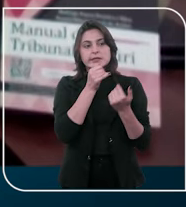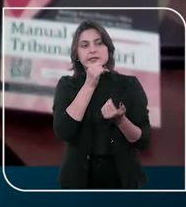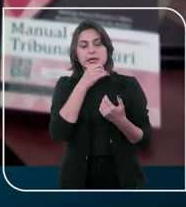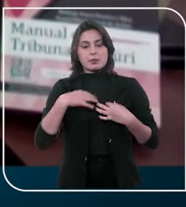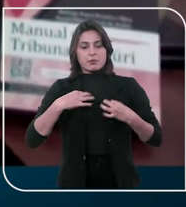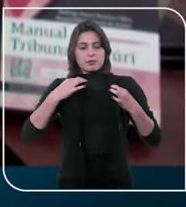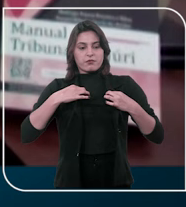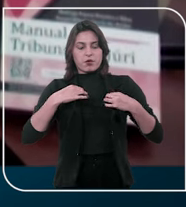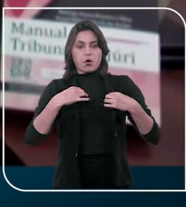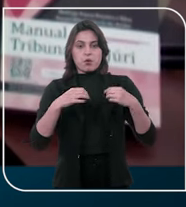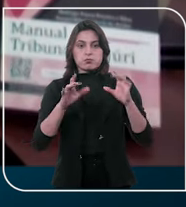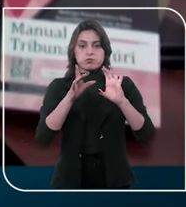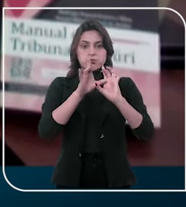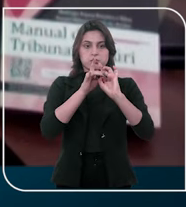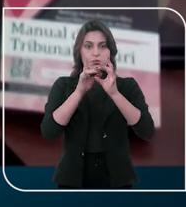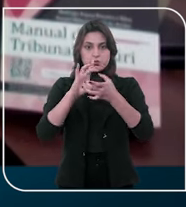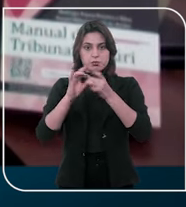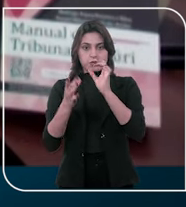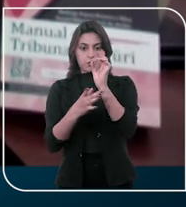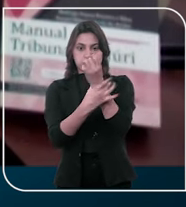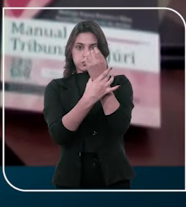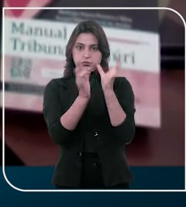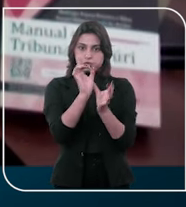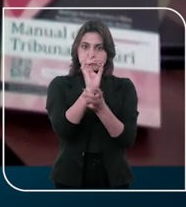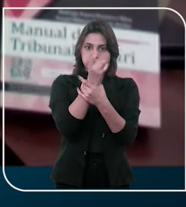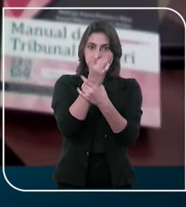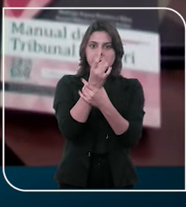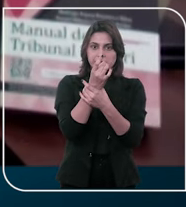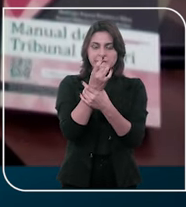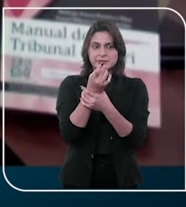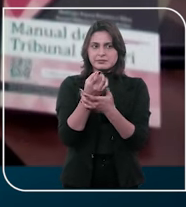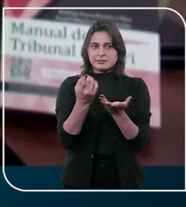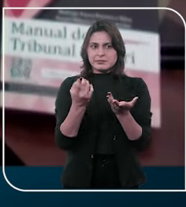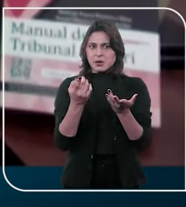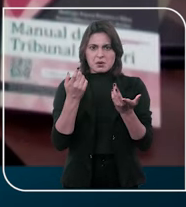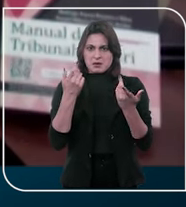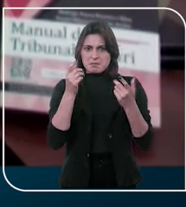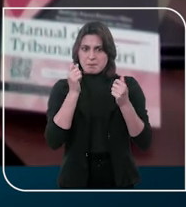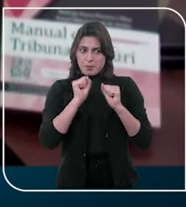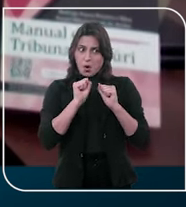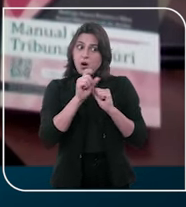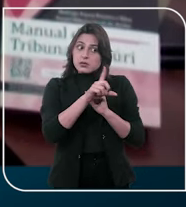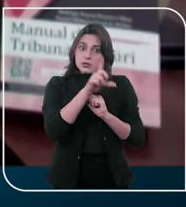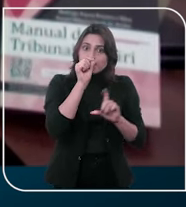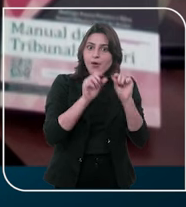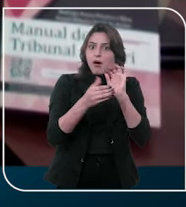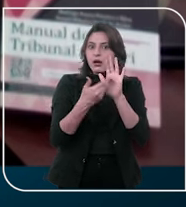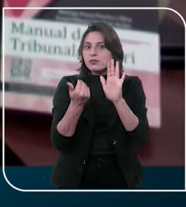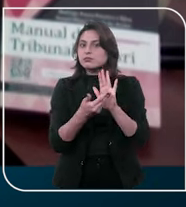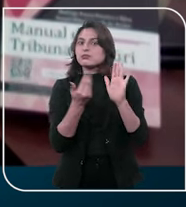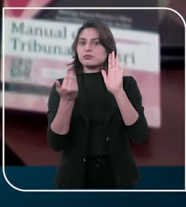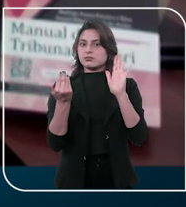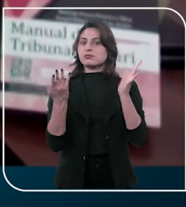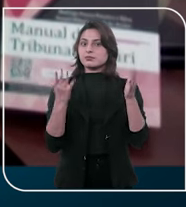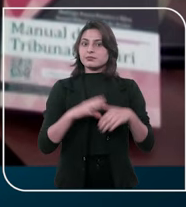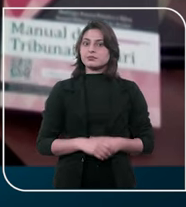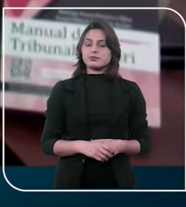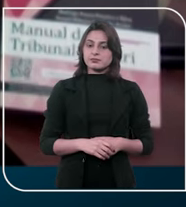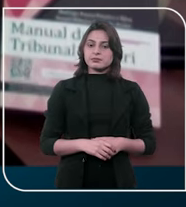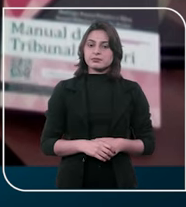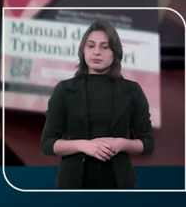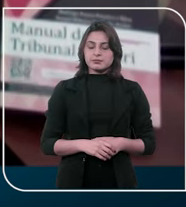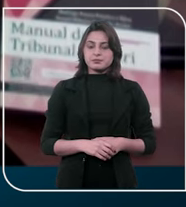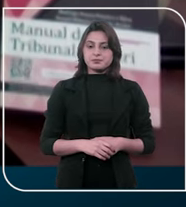de tornozelo. Então, é pacífico e é até um tanto quanto óbvio entender